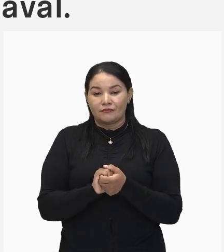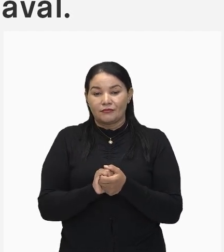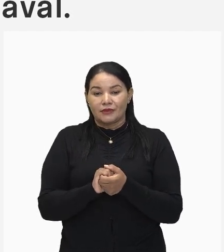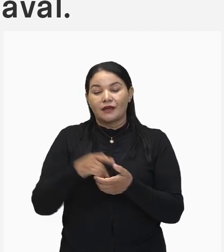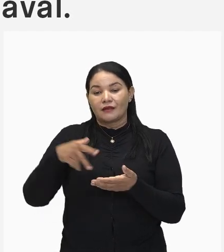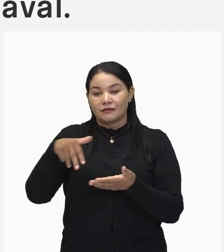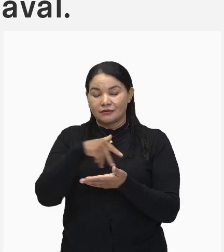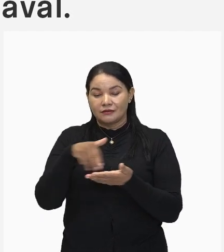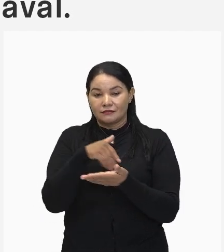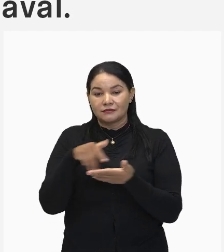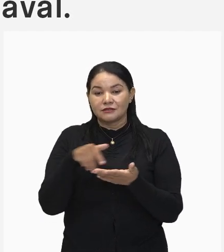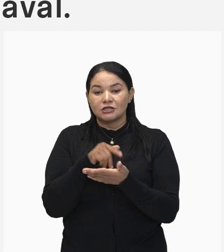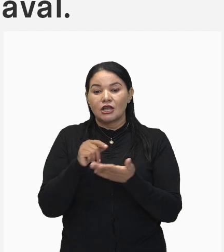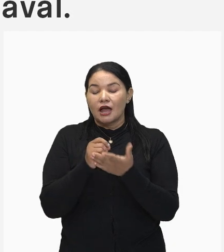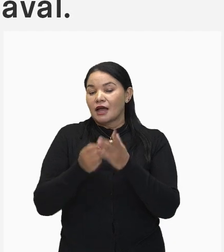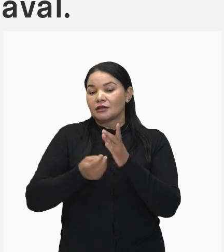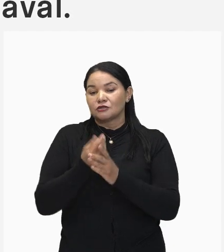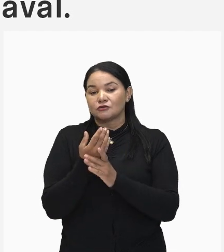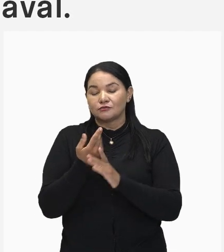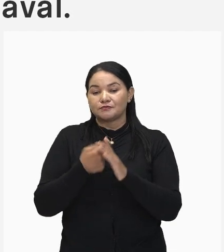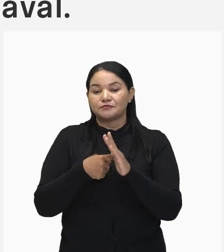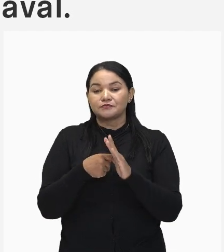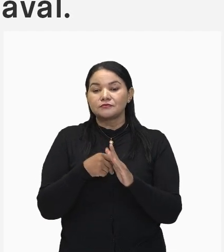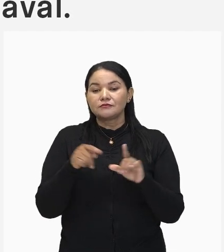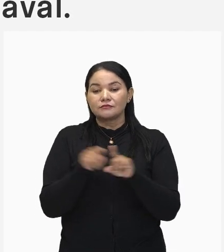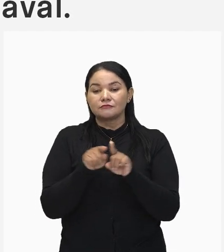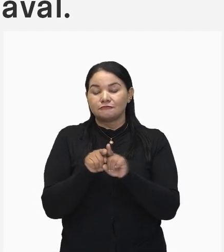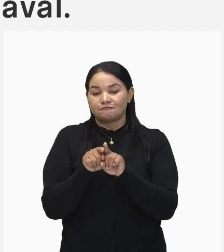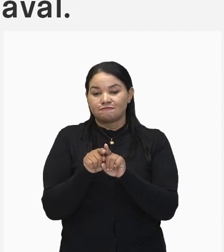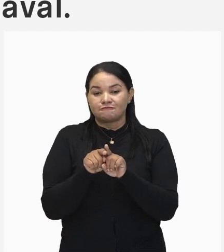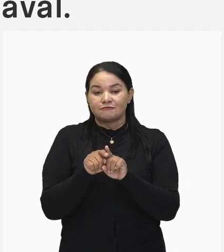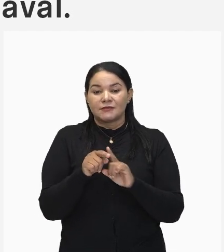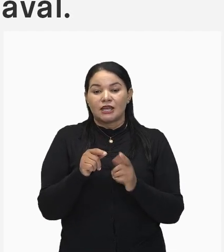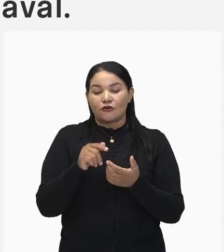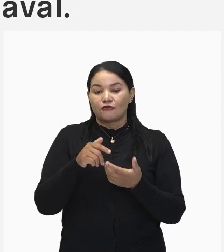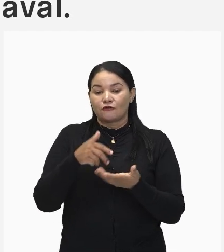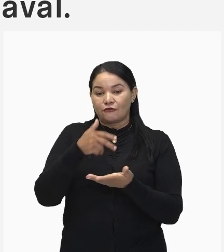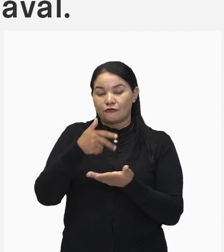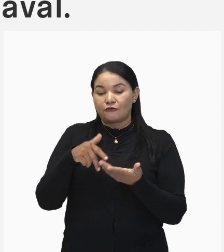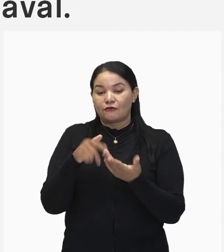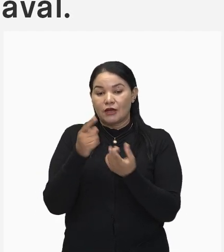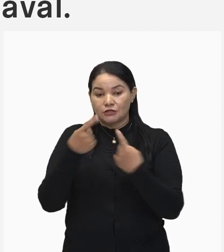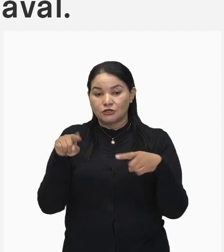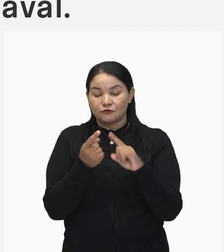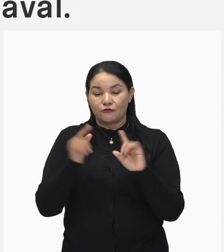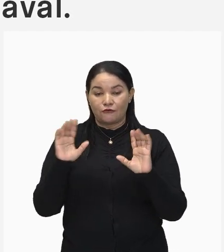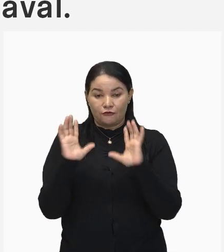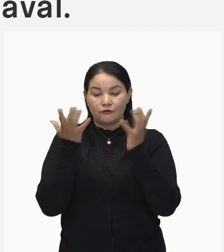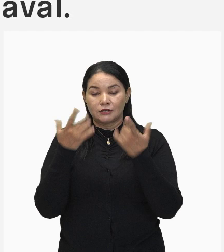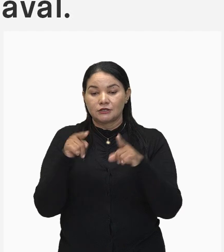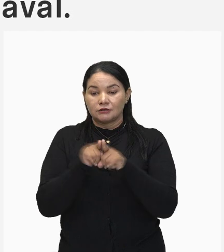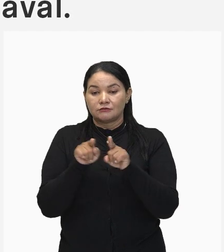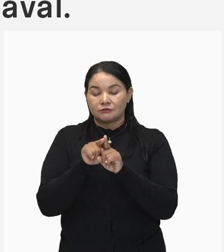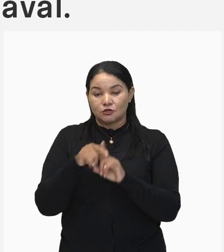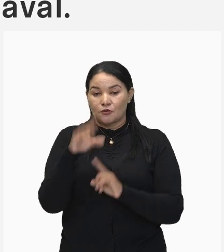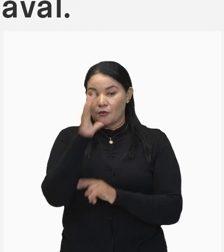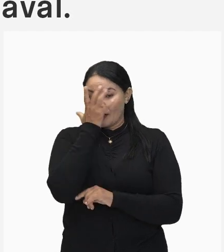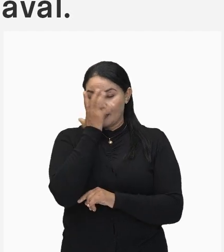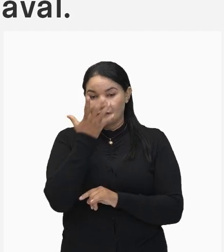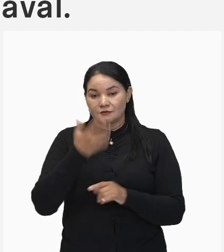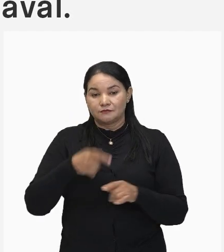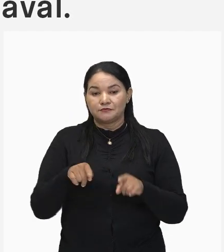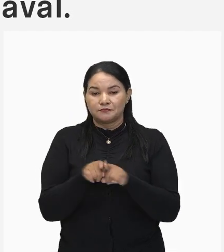palaciana, passou a fazer parte do entrudo, festa que é ancestral do carnaval. Durante 4 dias, os